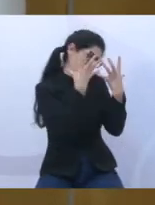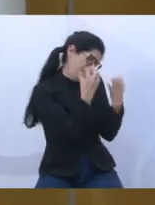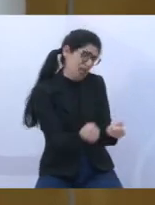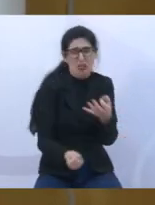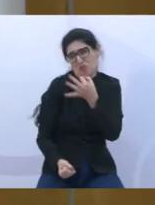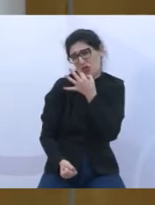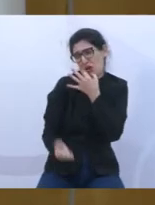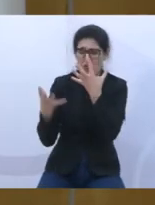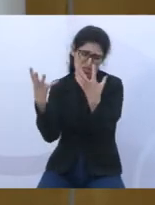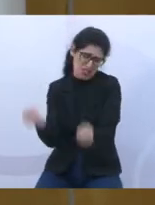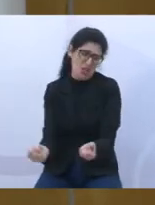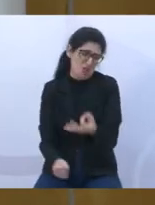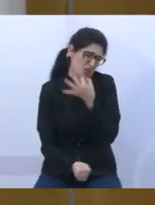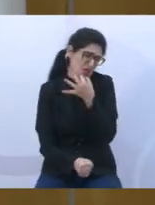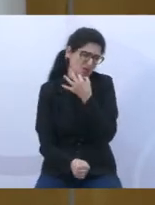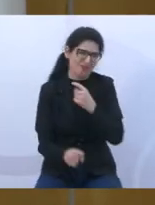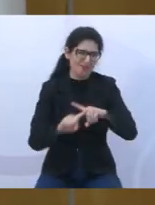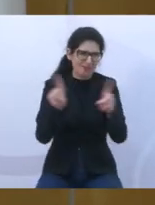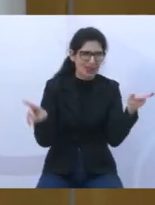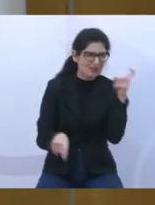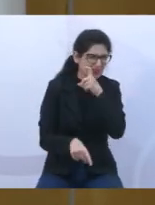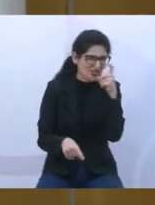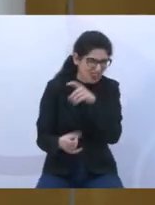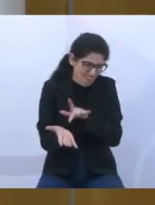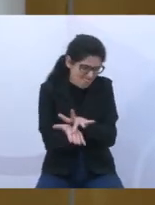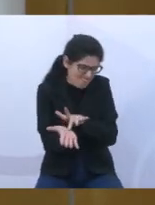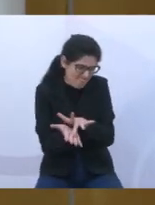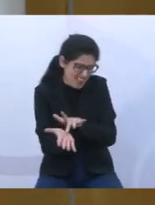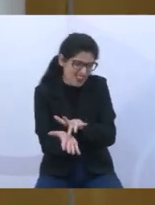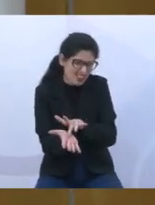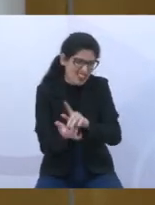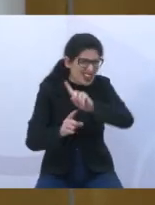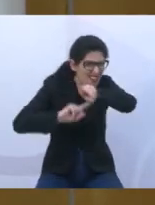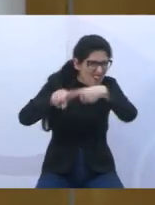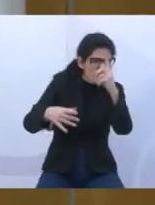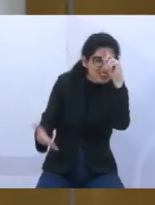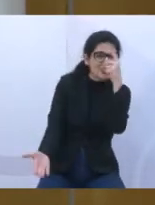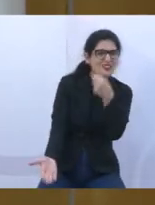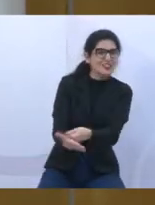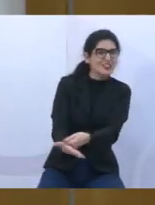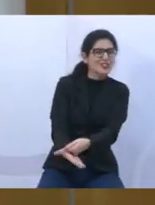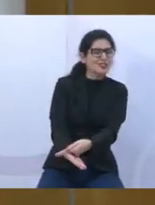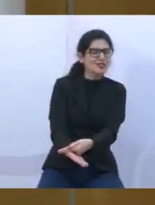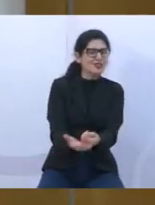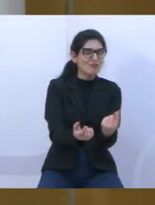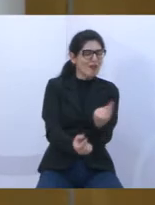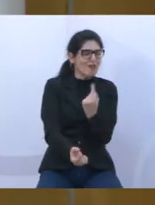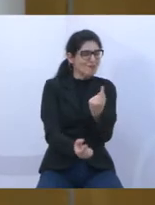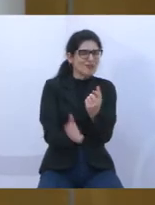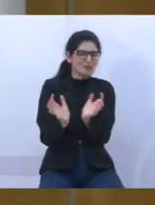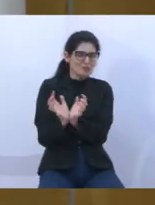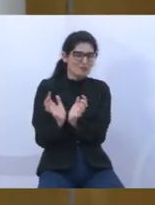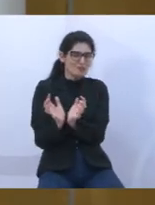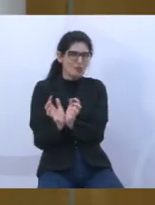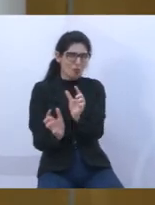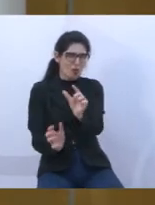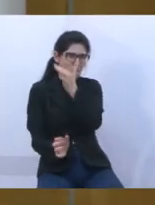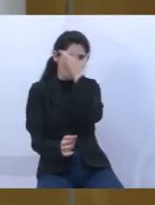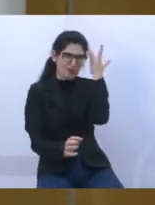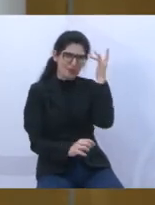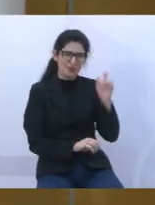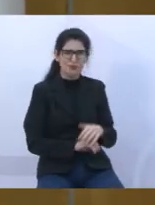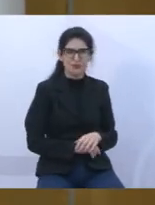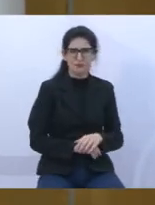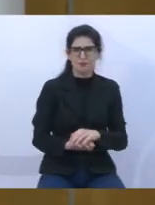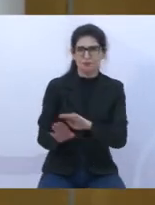famoso calote político em todo o prefeito deve ser eleito reforço para tomar decisões junto com a